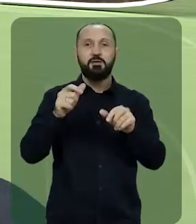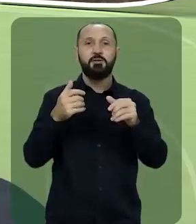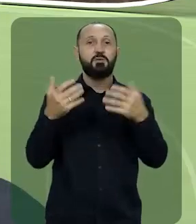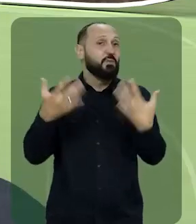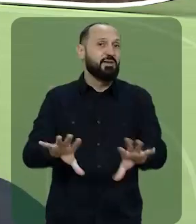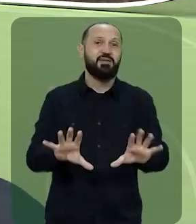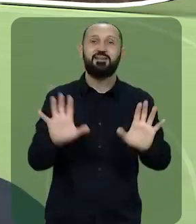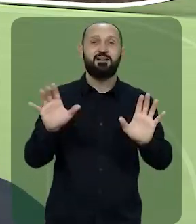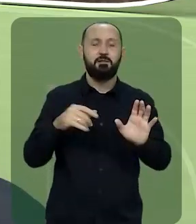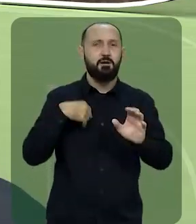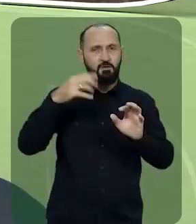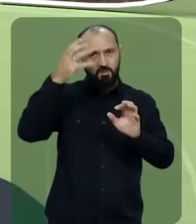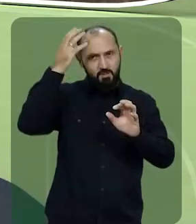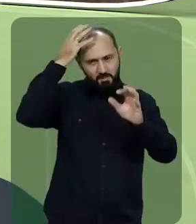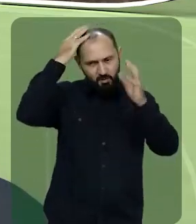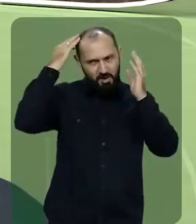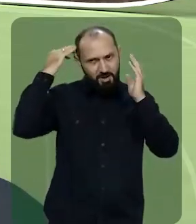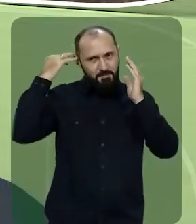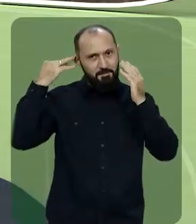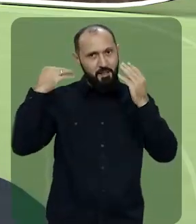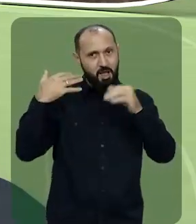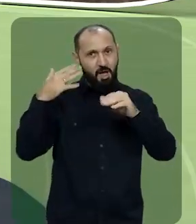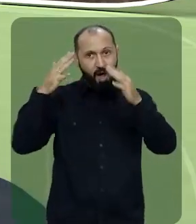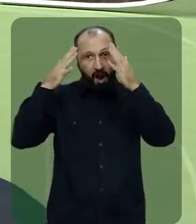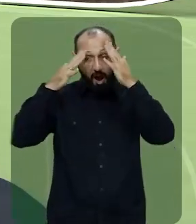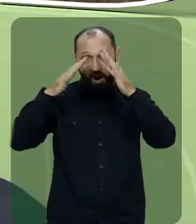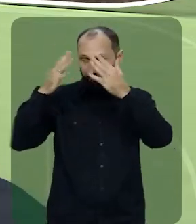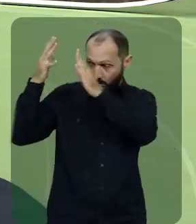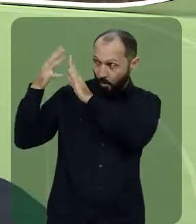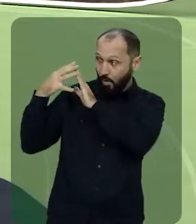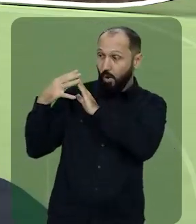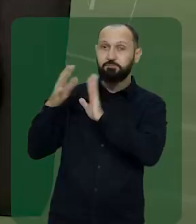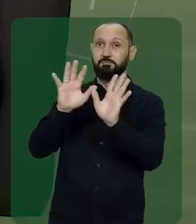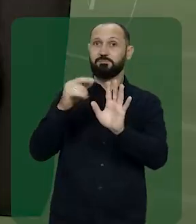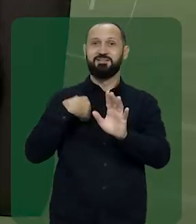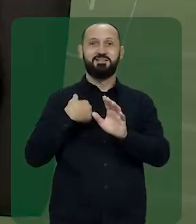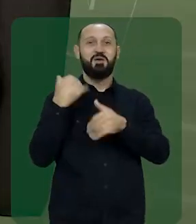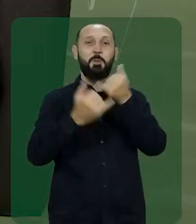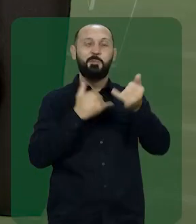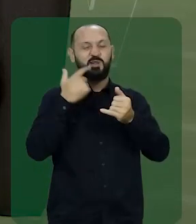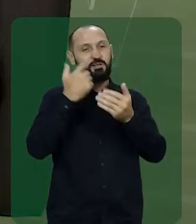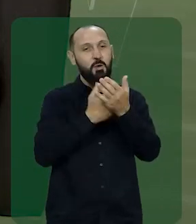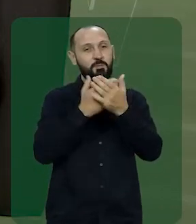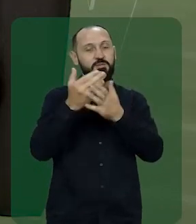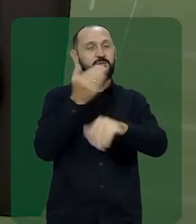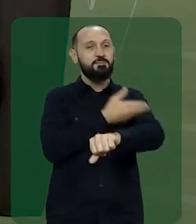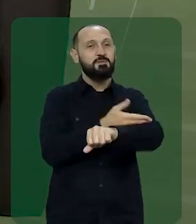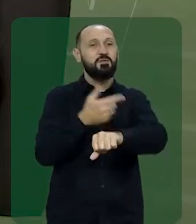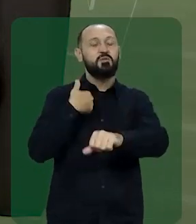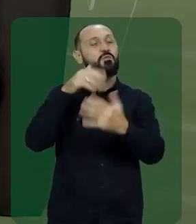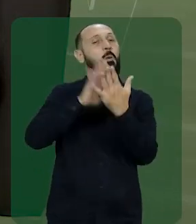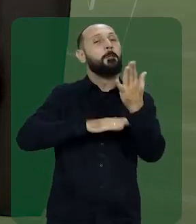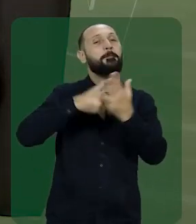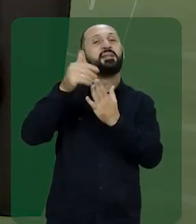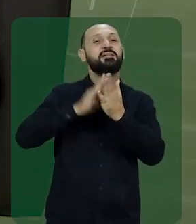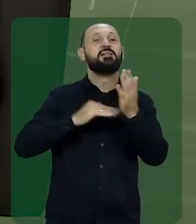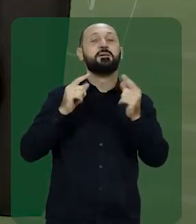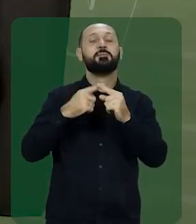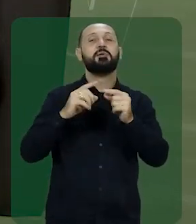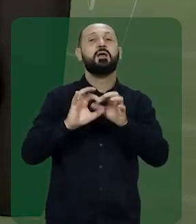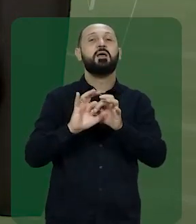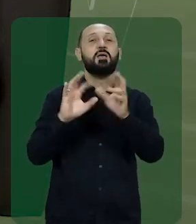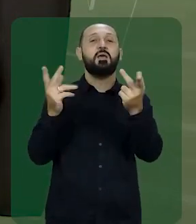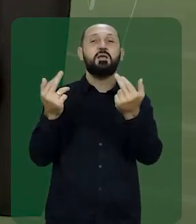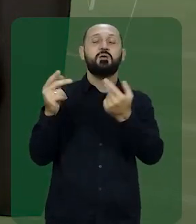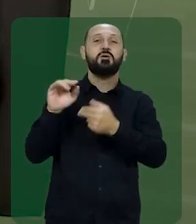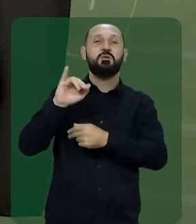queria deixar o cabelo natural, né? E eu ainda brinco que o meu tá branqueando, eu falo, eu não vou pintar, porque eu vou deixar igual a